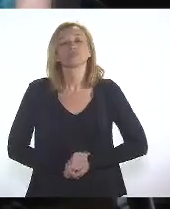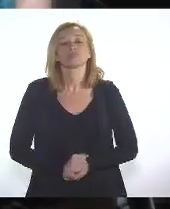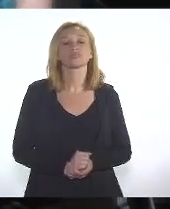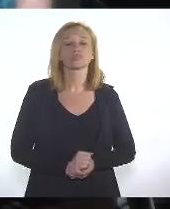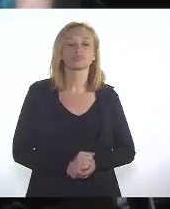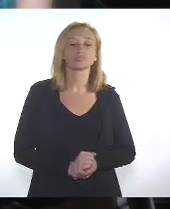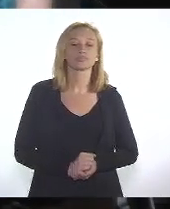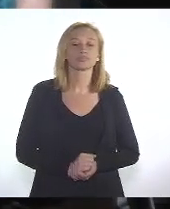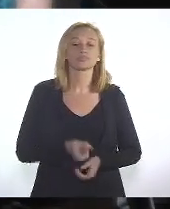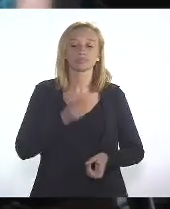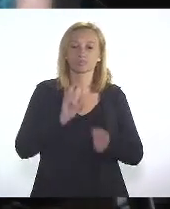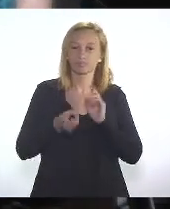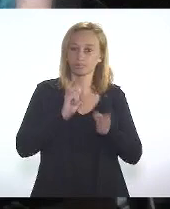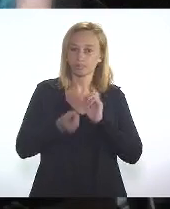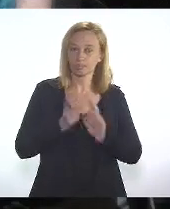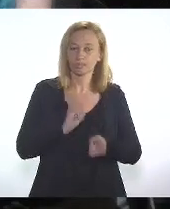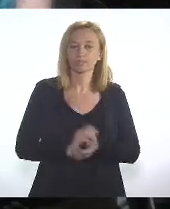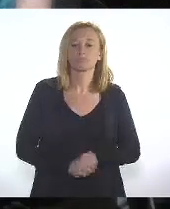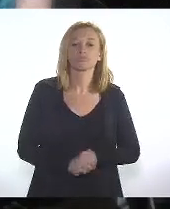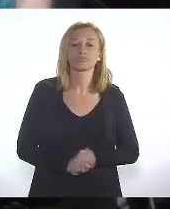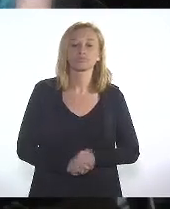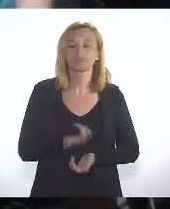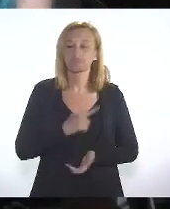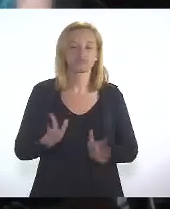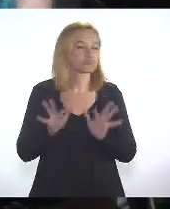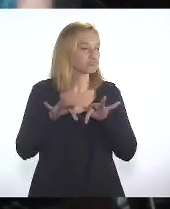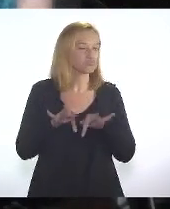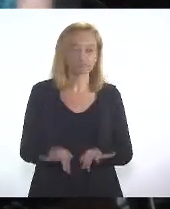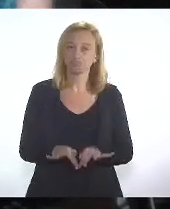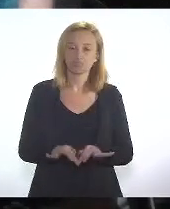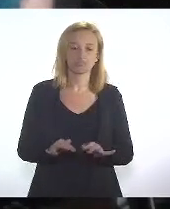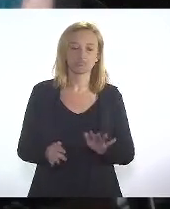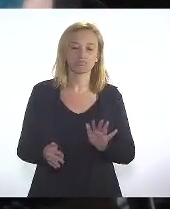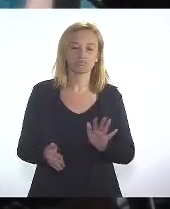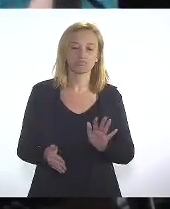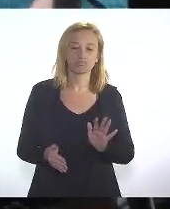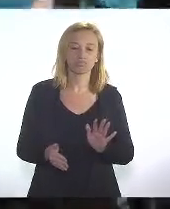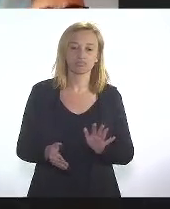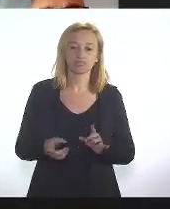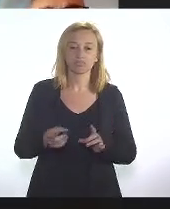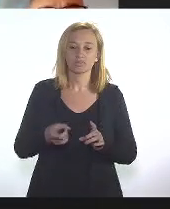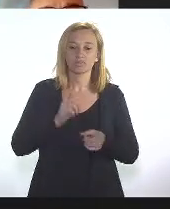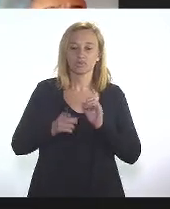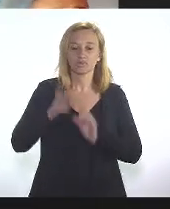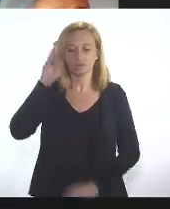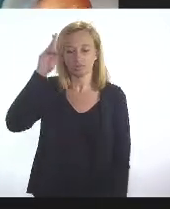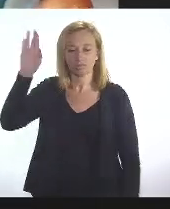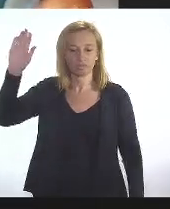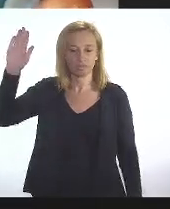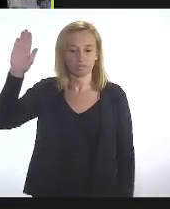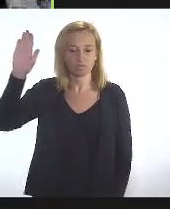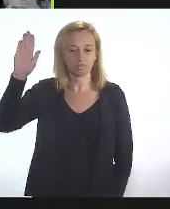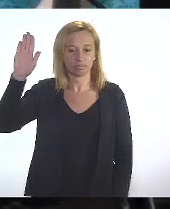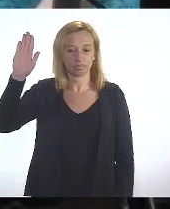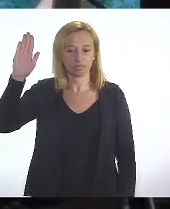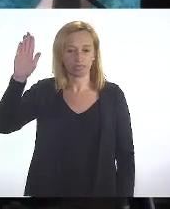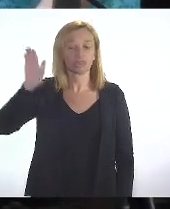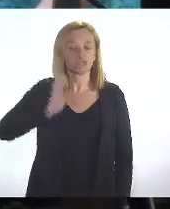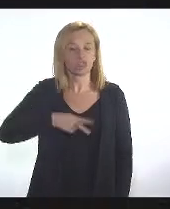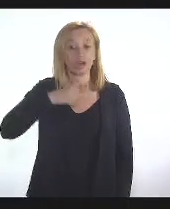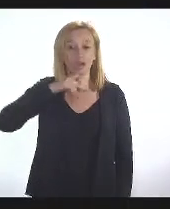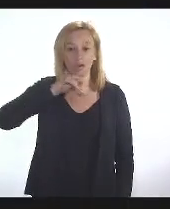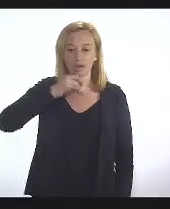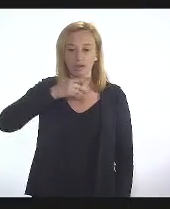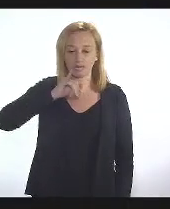Os pareceres emitidos em discussão. Não havendo quem queira discutir, encerrada a Para discussão. discutir, presidente. Para discutir, deputada Avisando Mônica. já